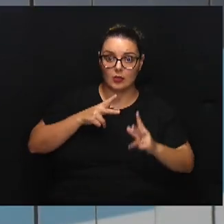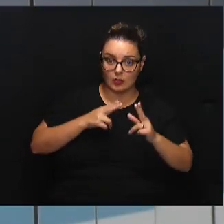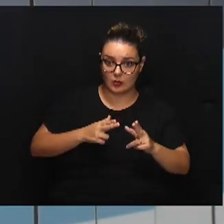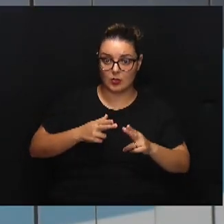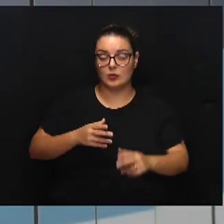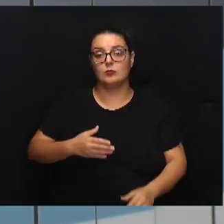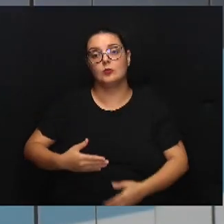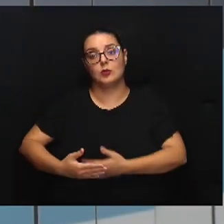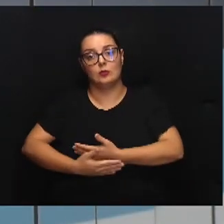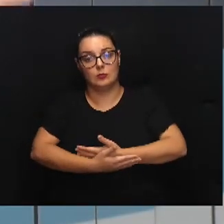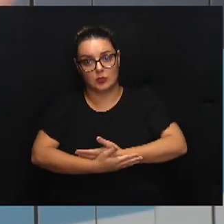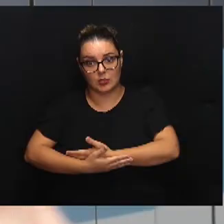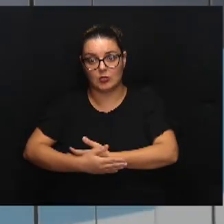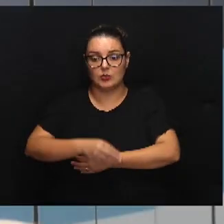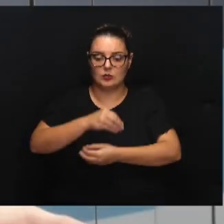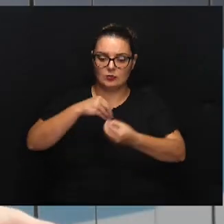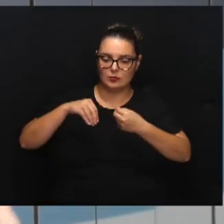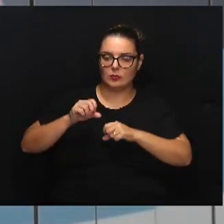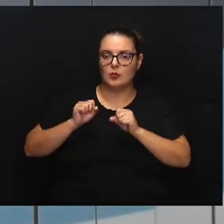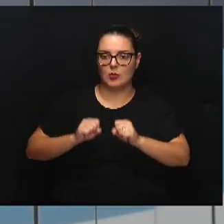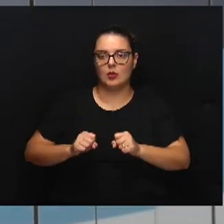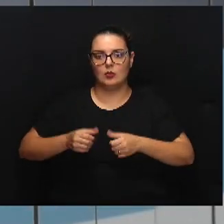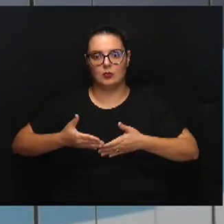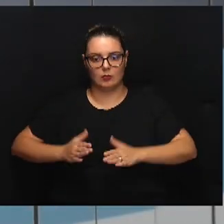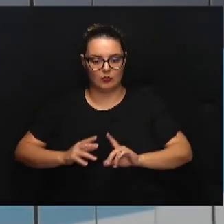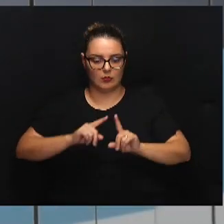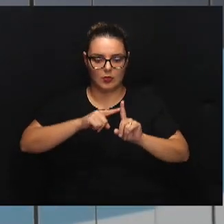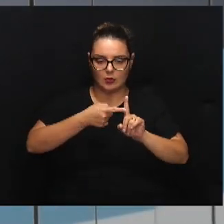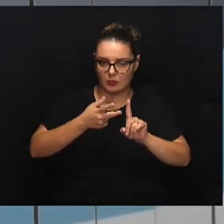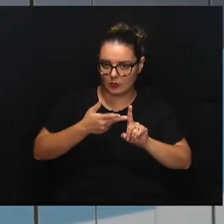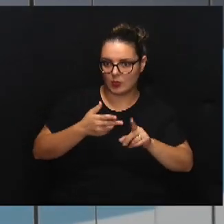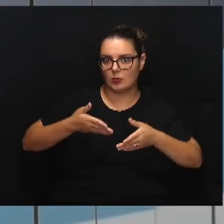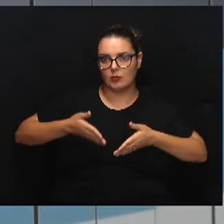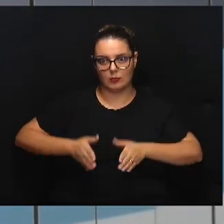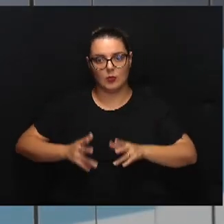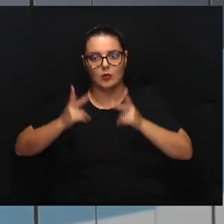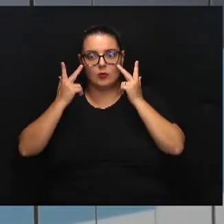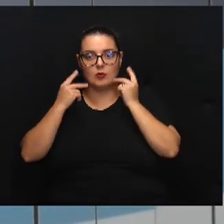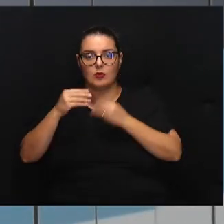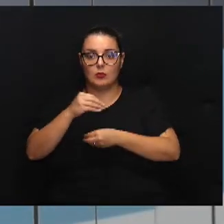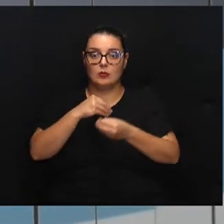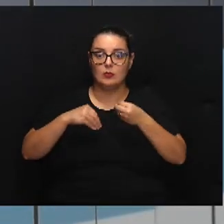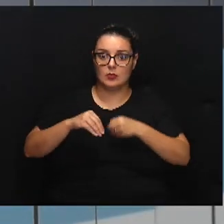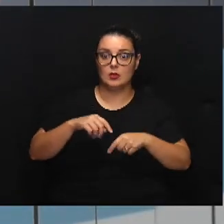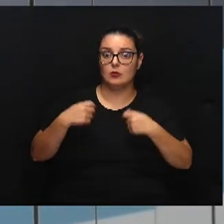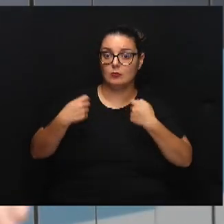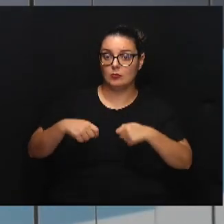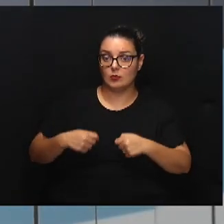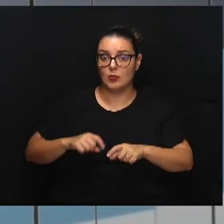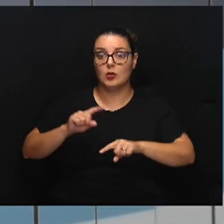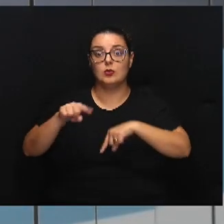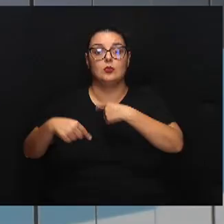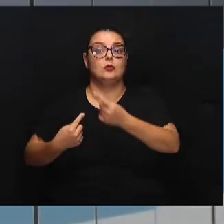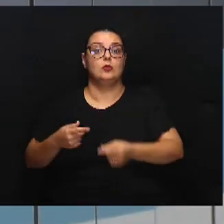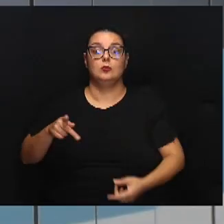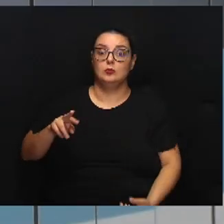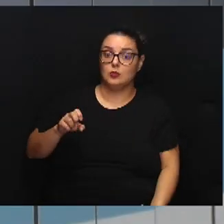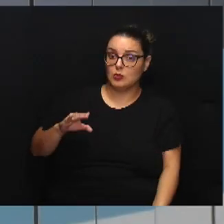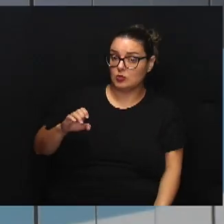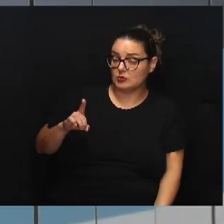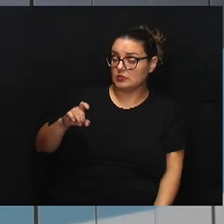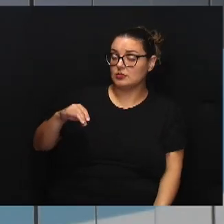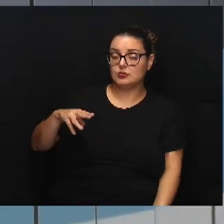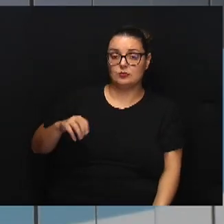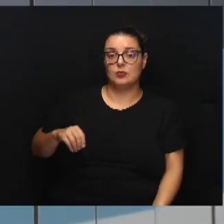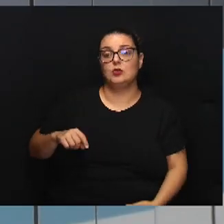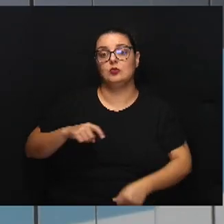bebê. E aí isso pode envolver um parto cesáreo ou um parto normal, pode envolver a necessidade de um outro procedimento durante